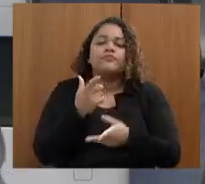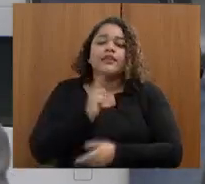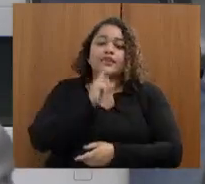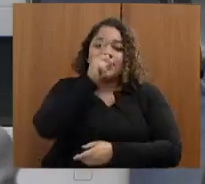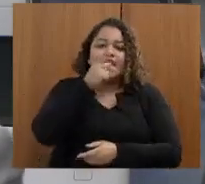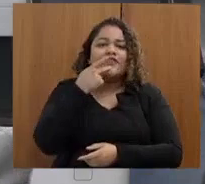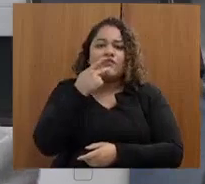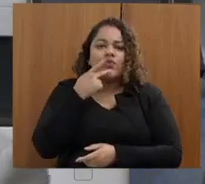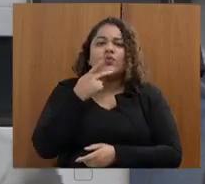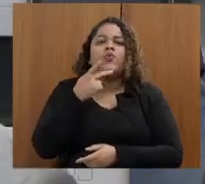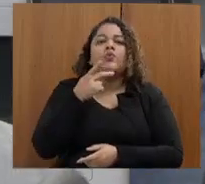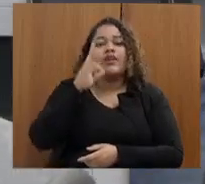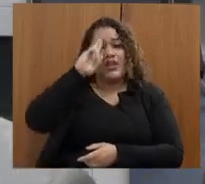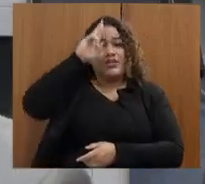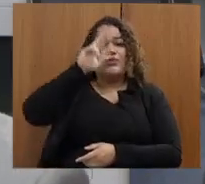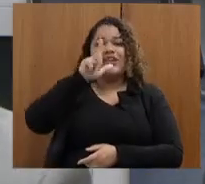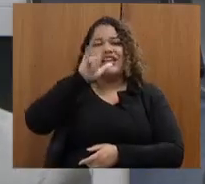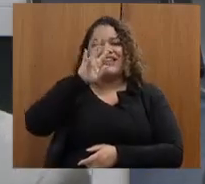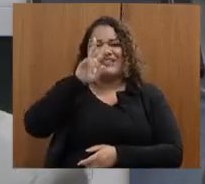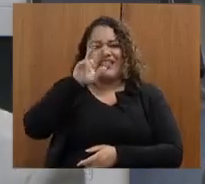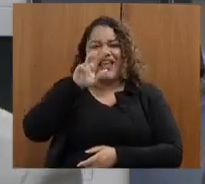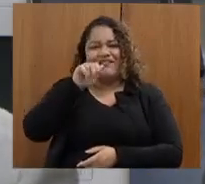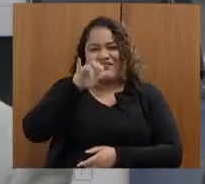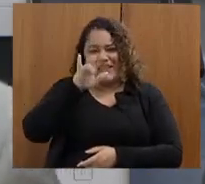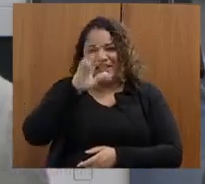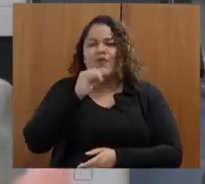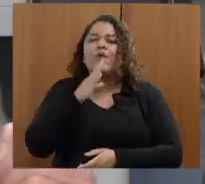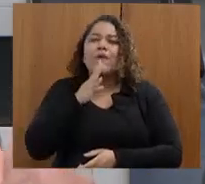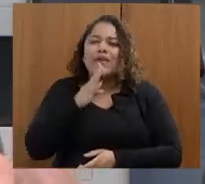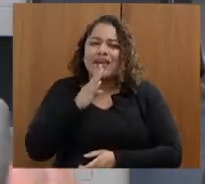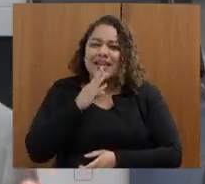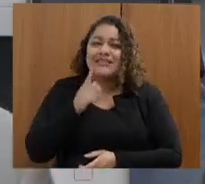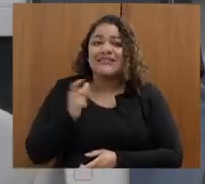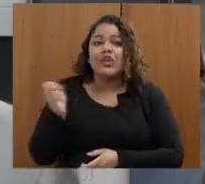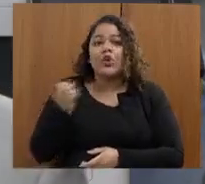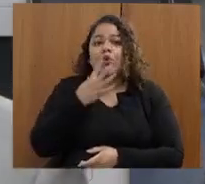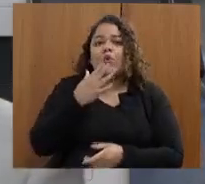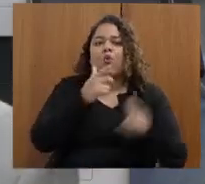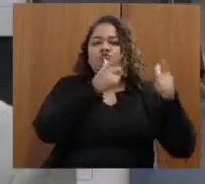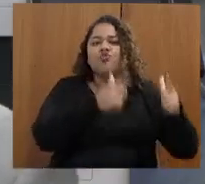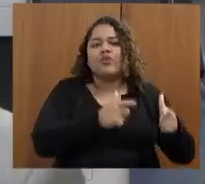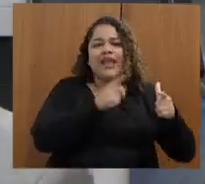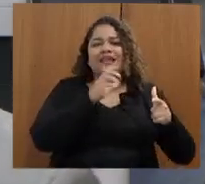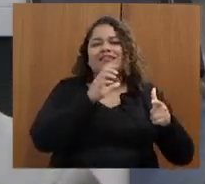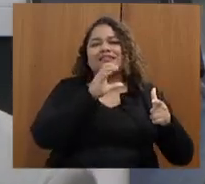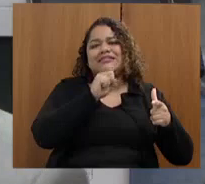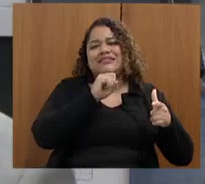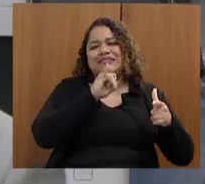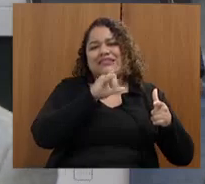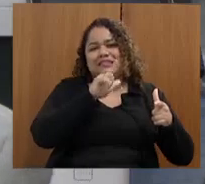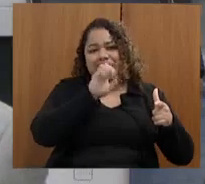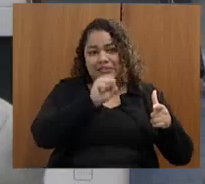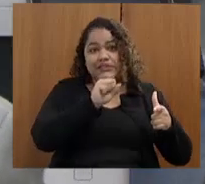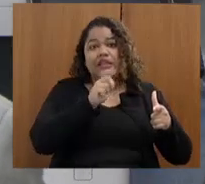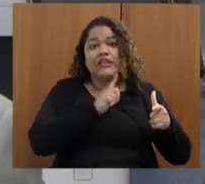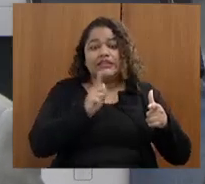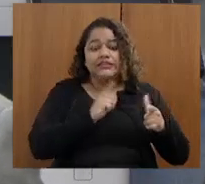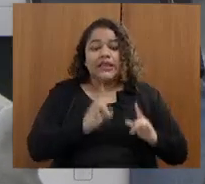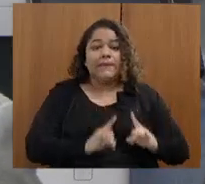a reitora Lavínia conhece muito bem que tem dois prédios concluídos pela Fundação anterior e um terceiro prédio inacabado